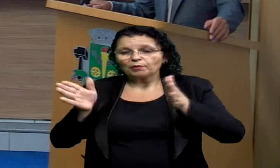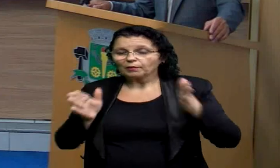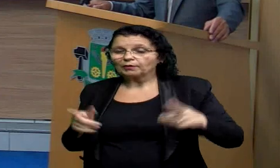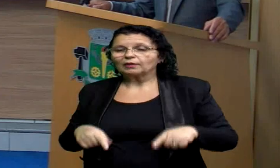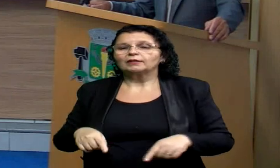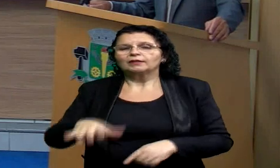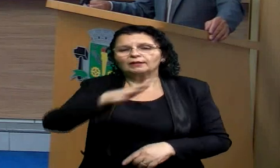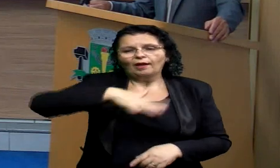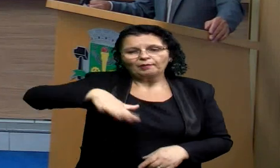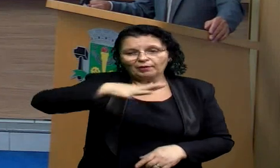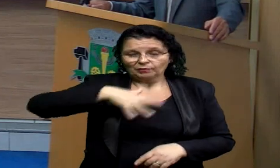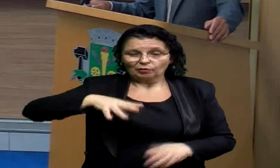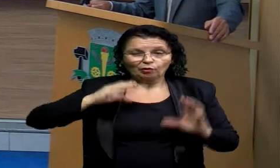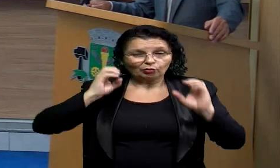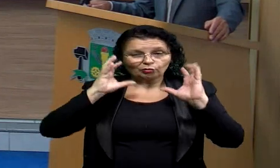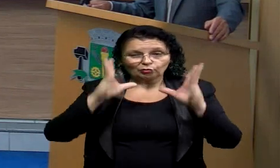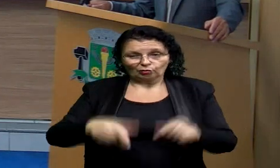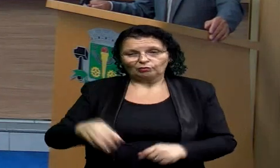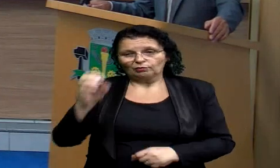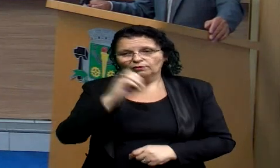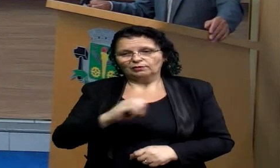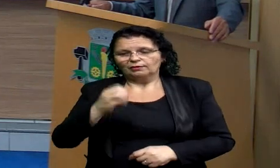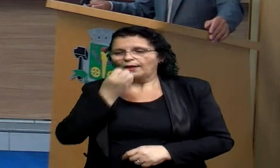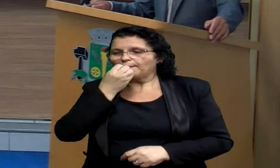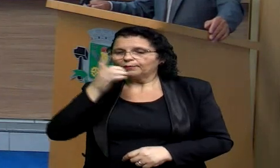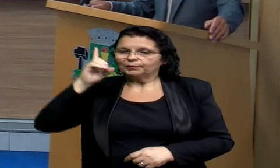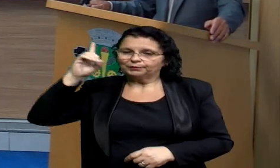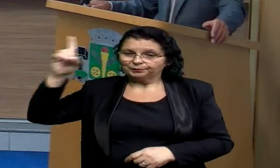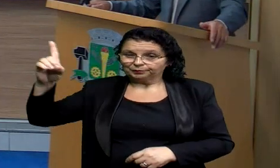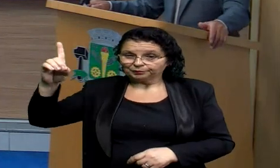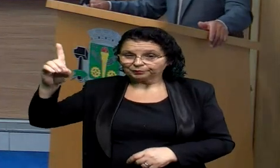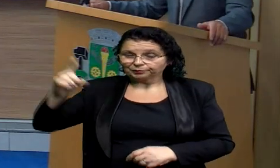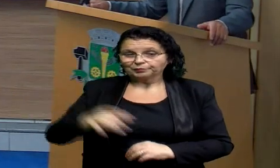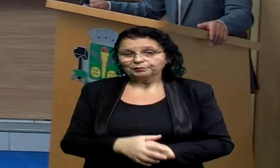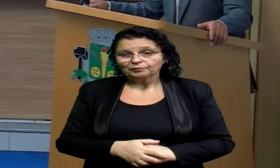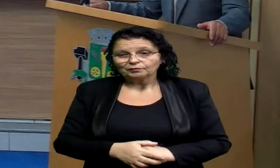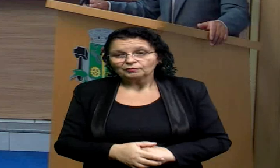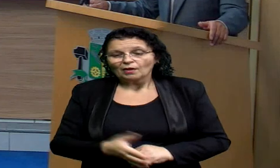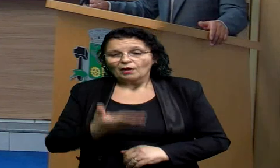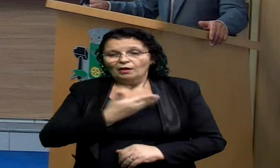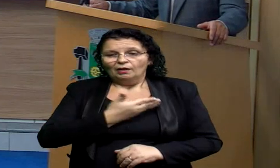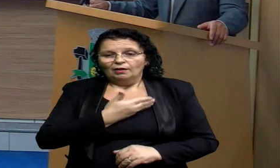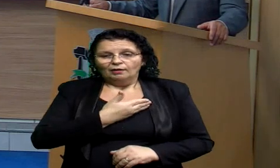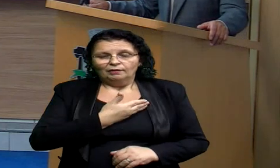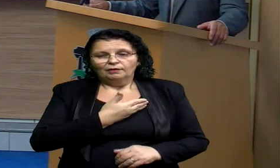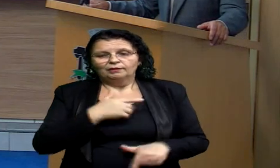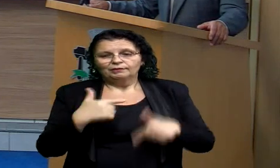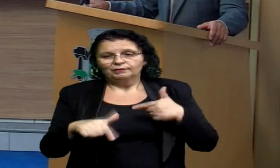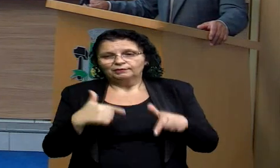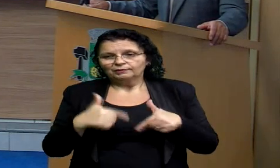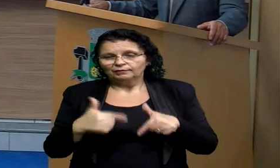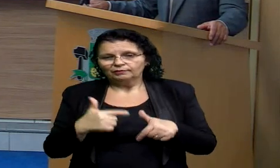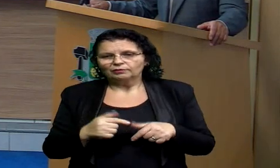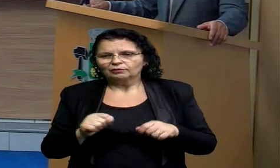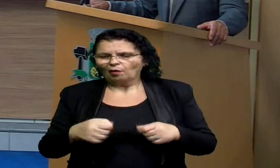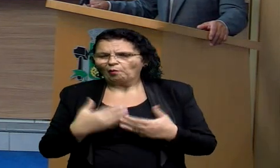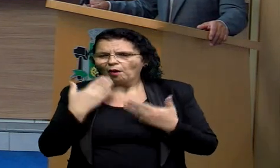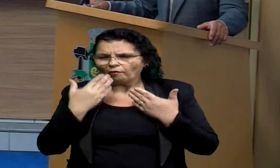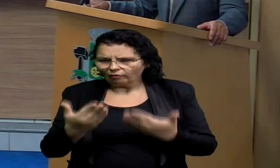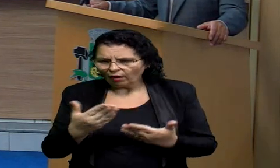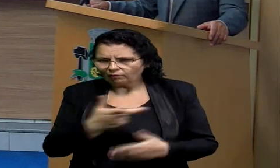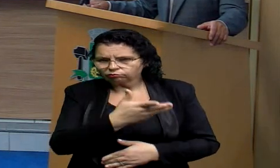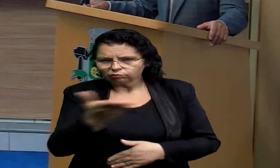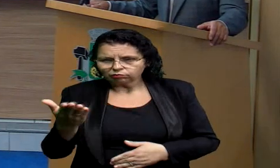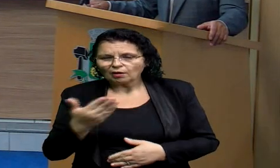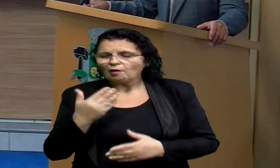mantemos E é assim que nós vamos se manter Graças meu bom Deus tá aqui vocês encontram colega de trabalho o que eu tiver que falar para qualquer um colega de